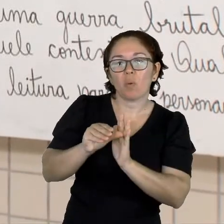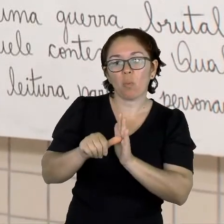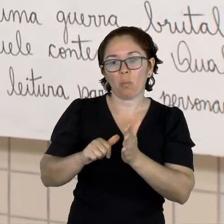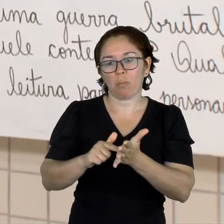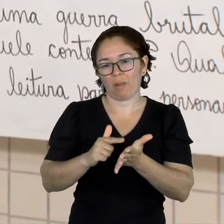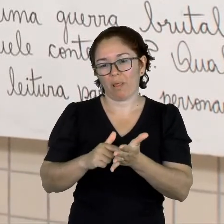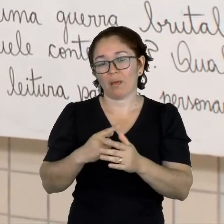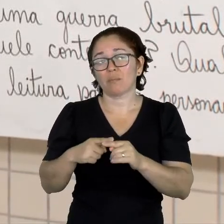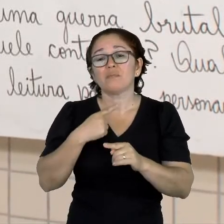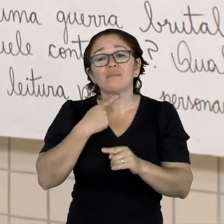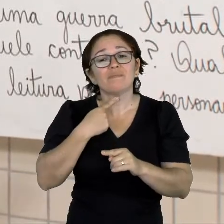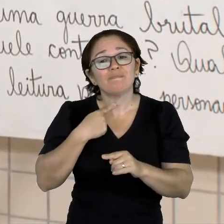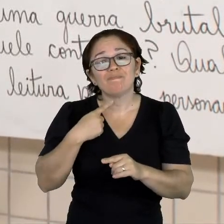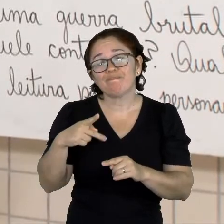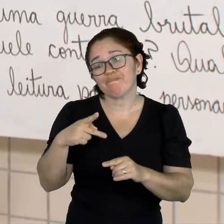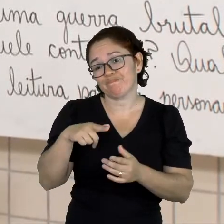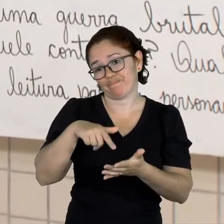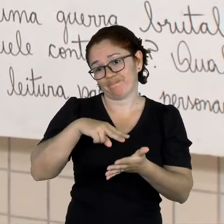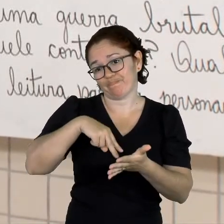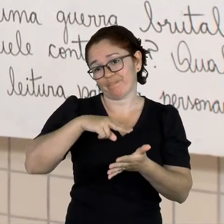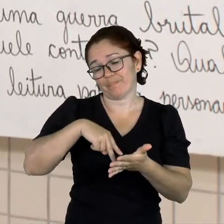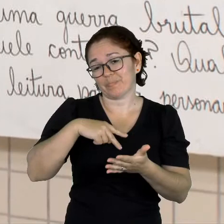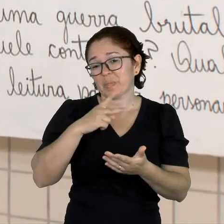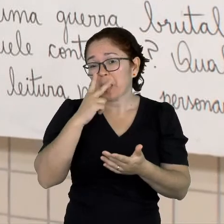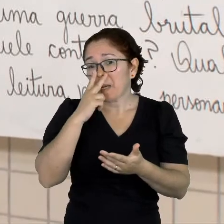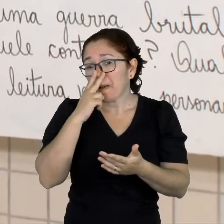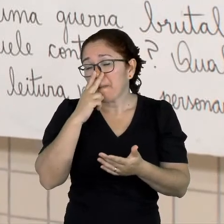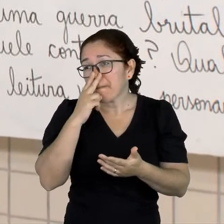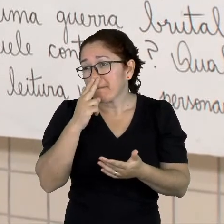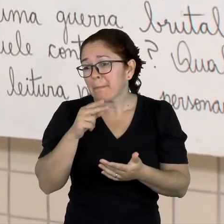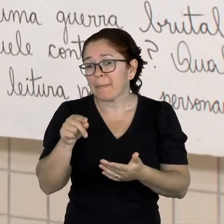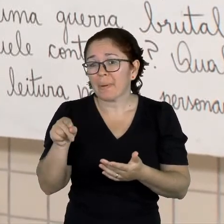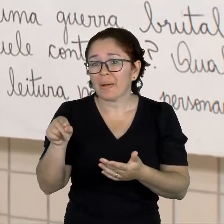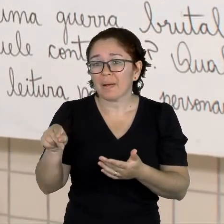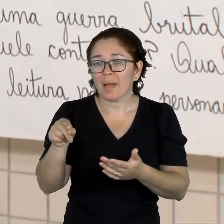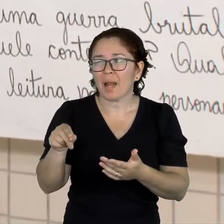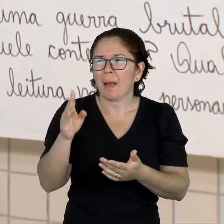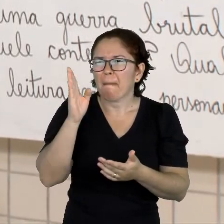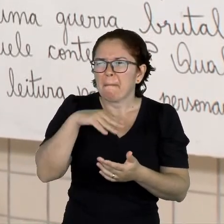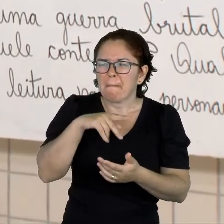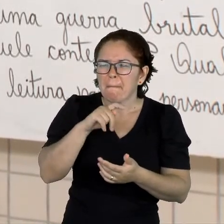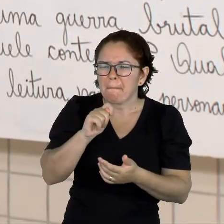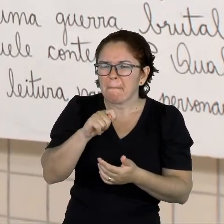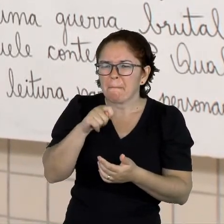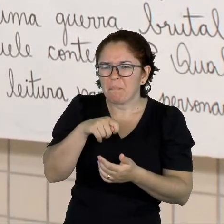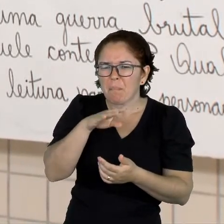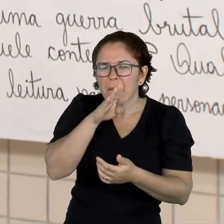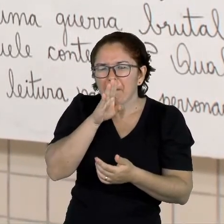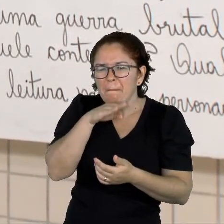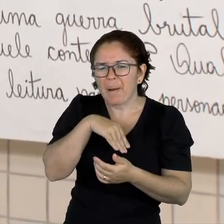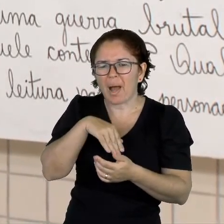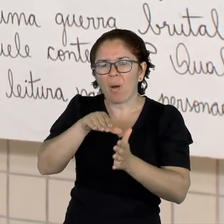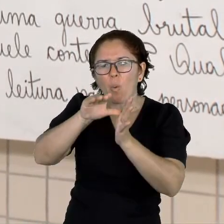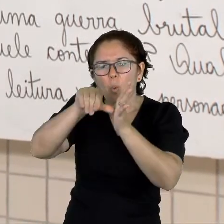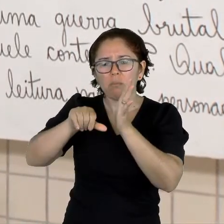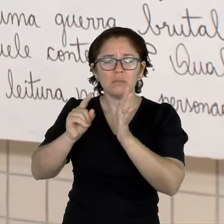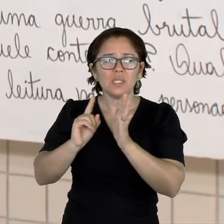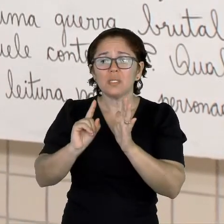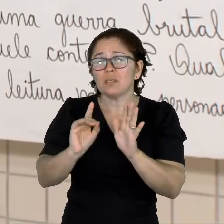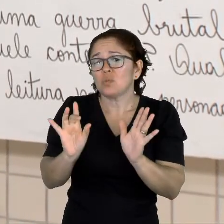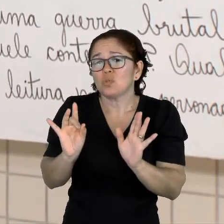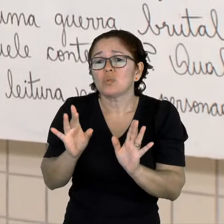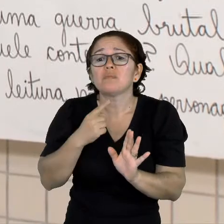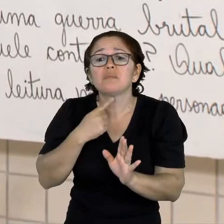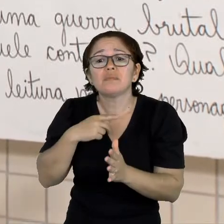ler. Então vamos dizer que era um roubo inocente, né? Ela roubava porque ela queria ler, ela queria saber daquela história. E